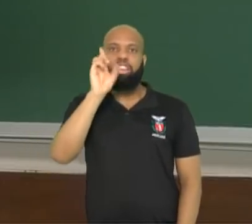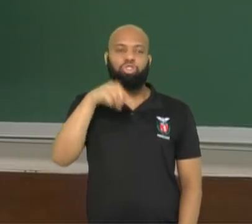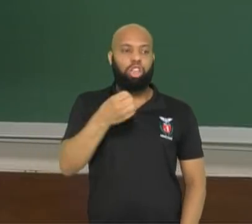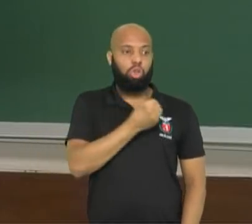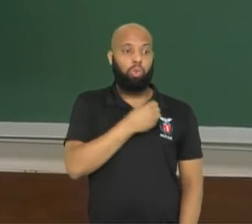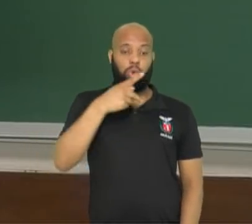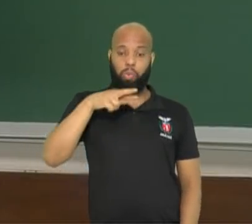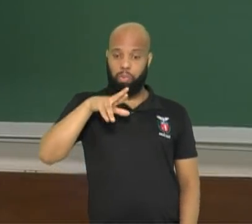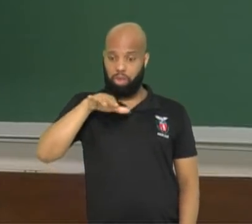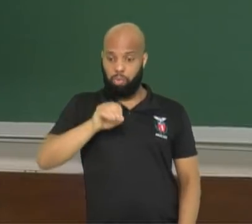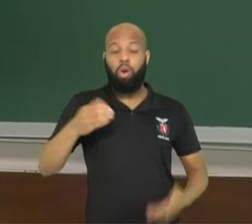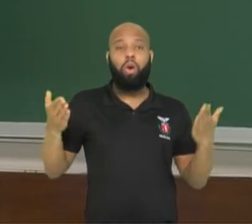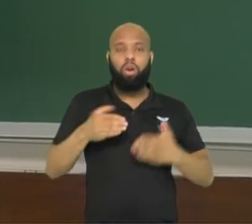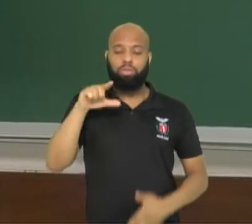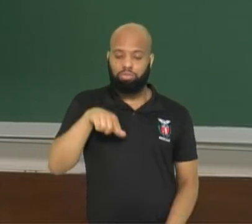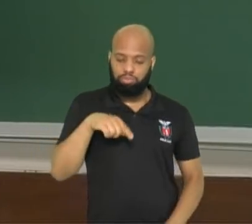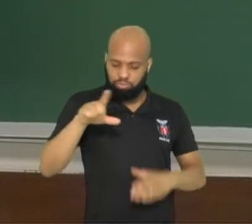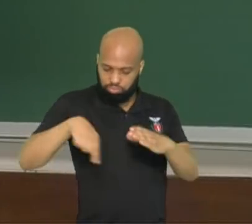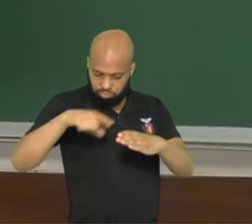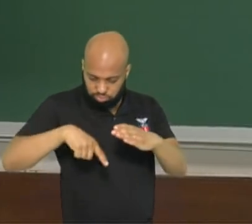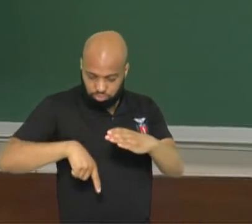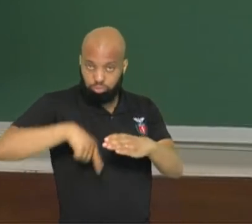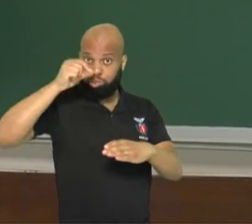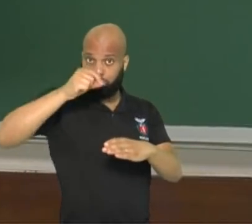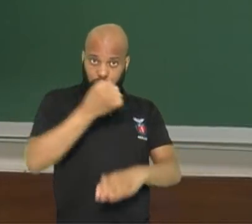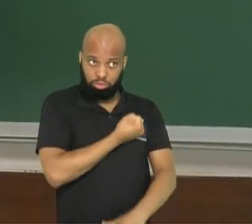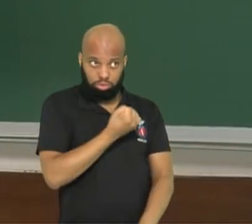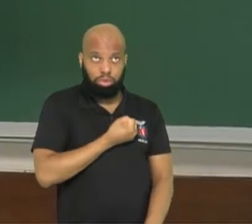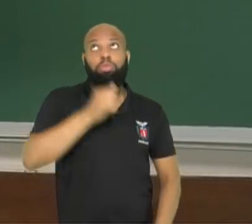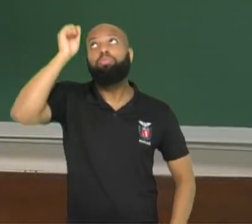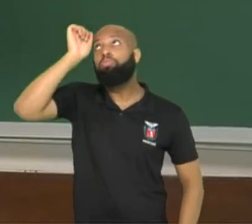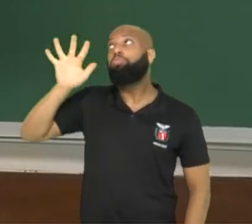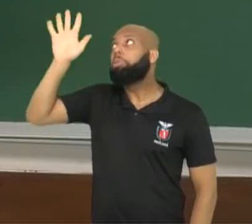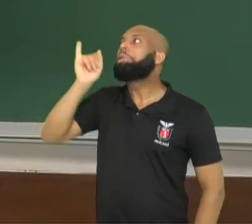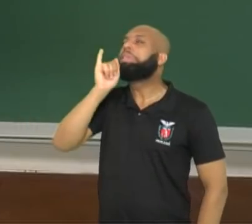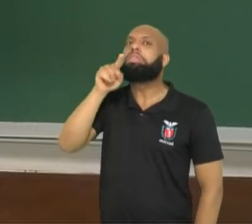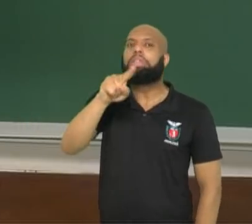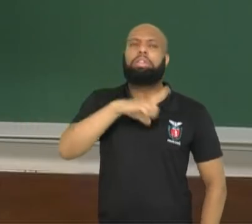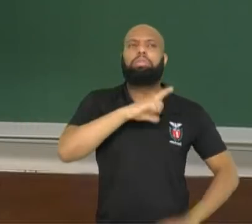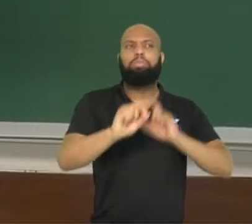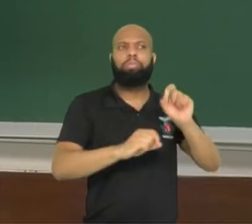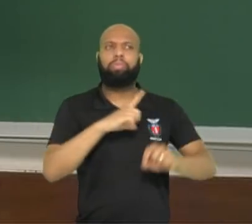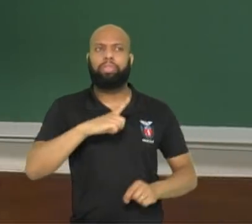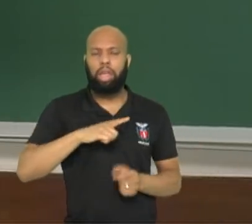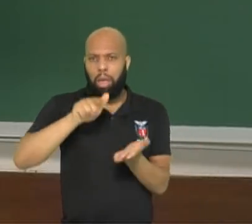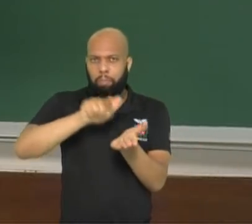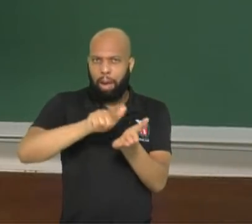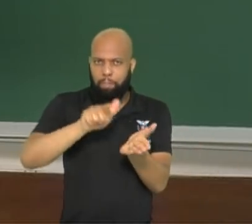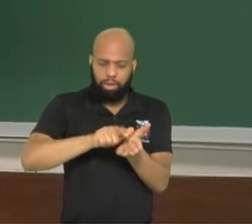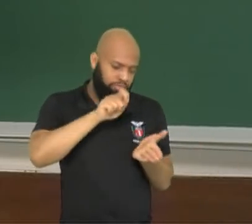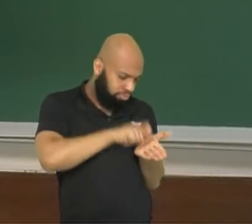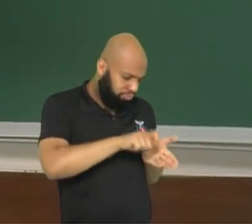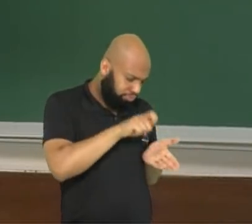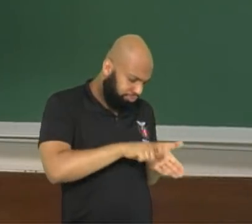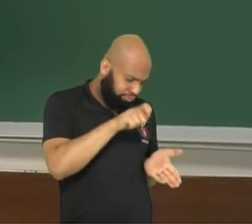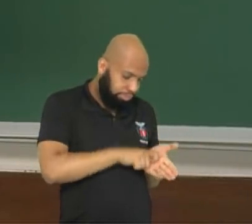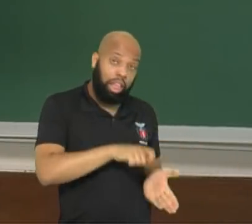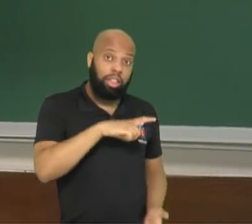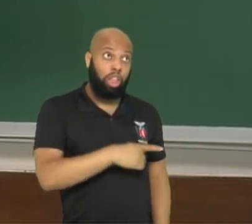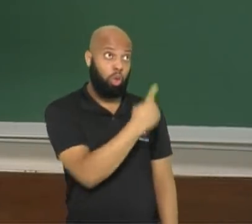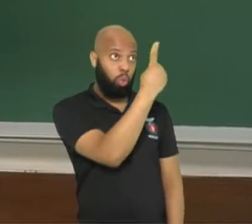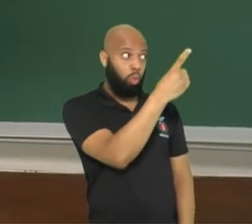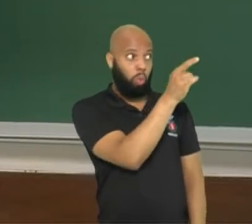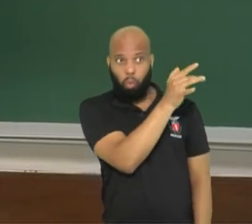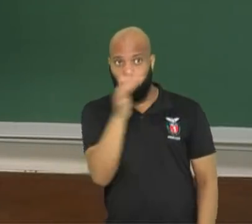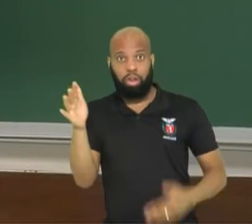desses números será sorteado ao acaso. Vamos imaginar que você pegou papeizinhos e numerou lá de 1